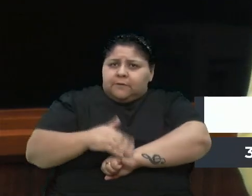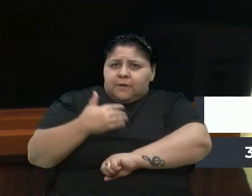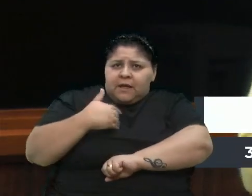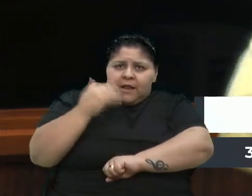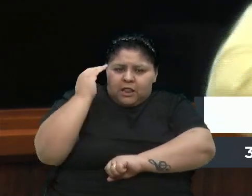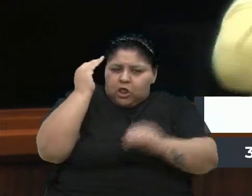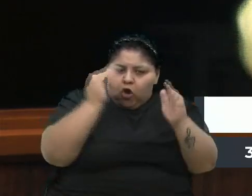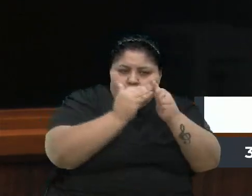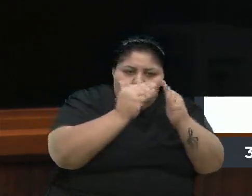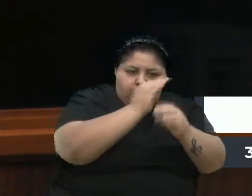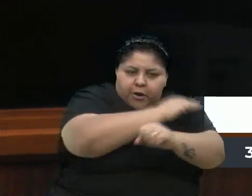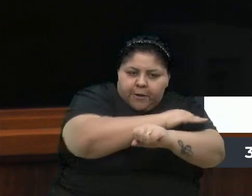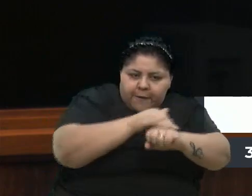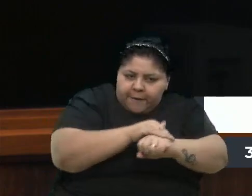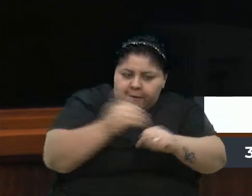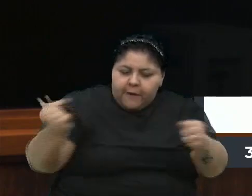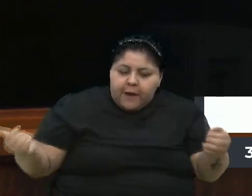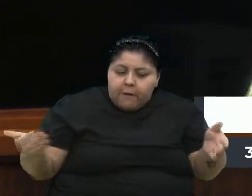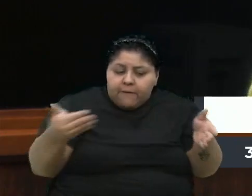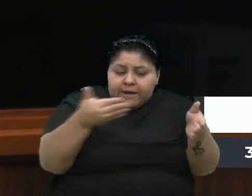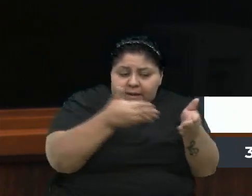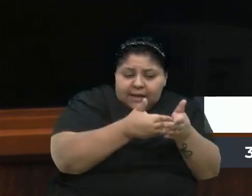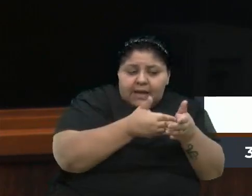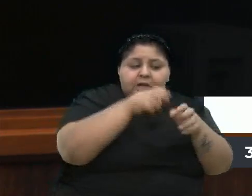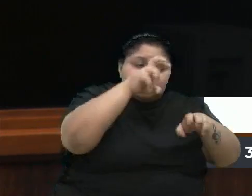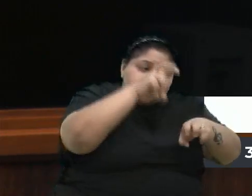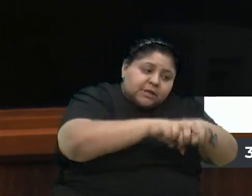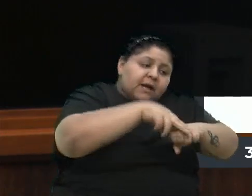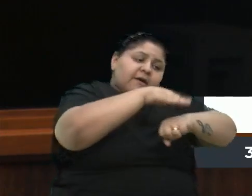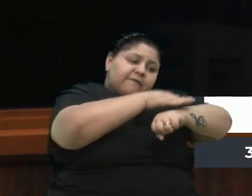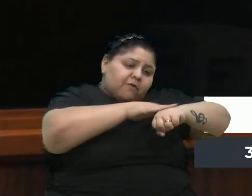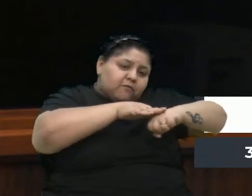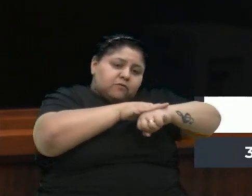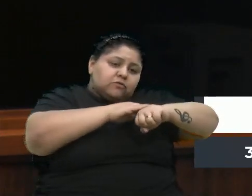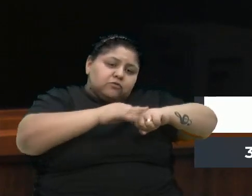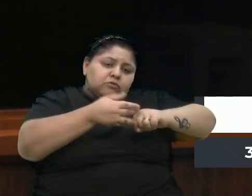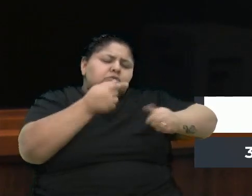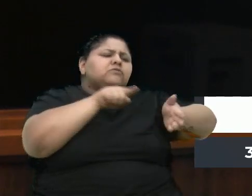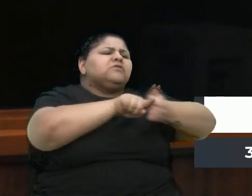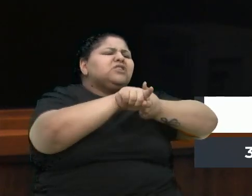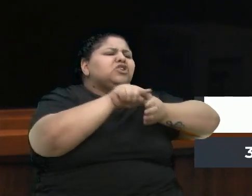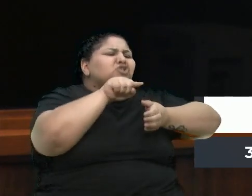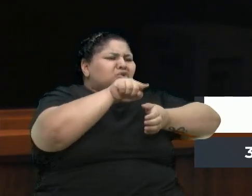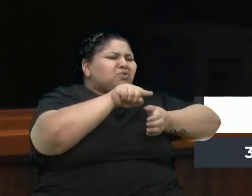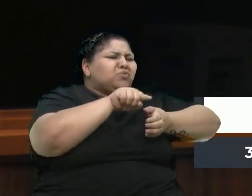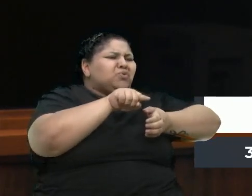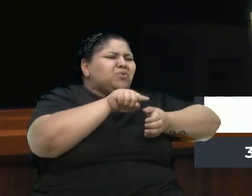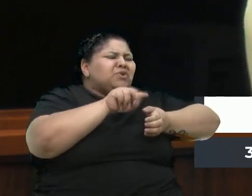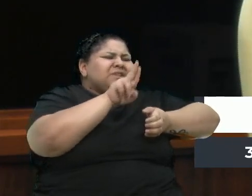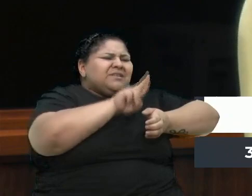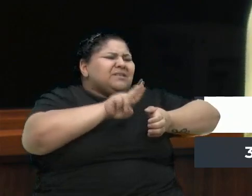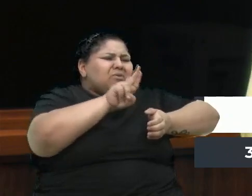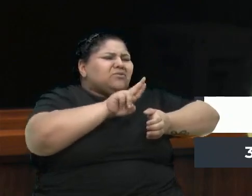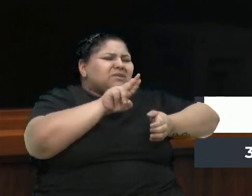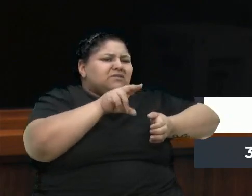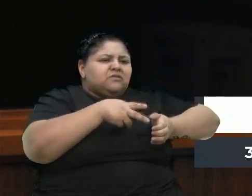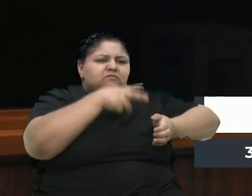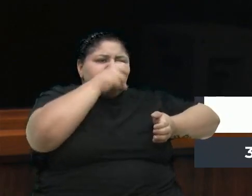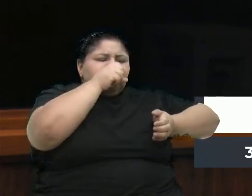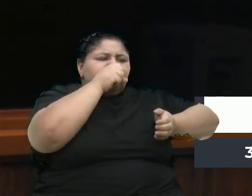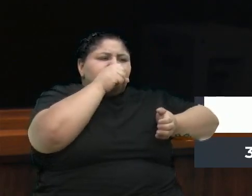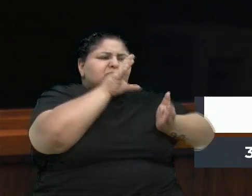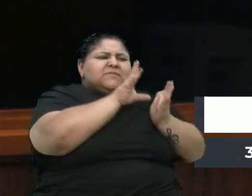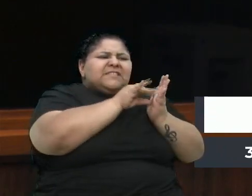rua. E eu ia lá, sempre conversava com ele e tal, e um dia eu perguntei para ele, tu tá cheirando cola? Ele disse, sim, é para